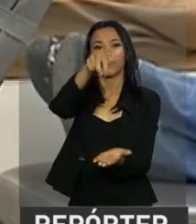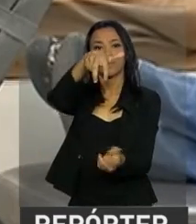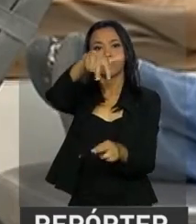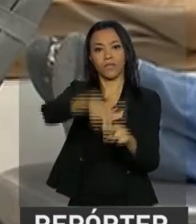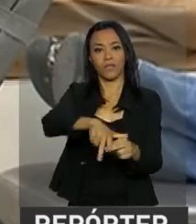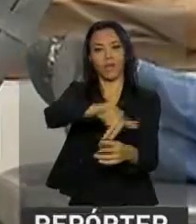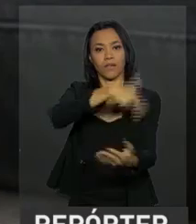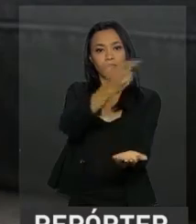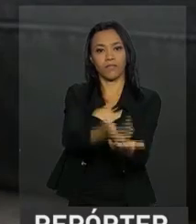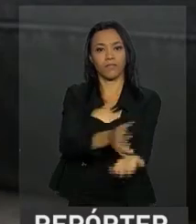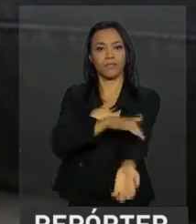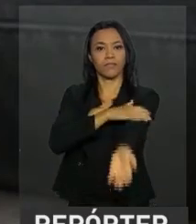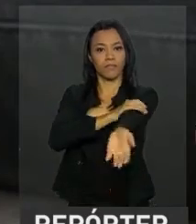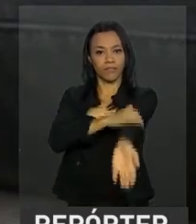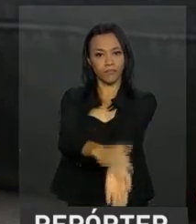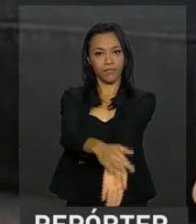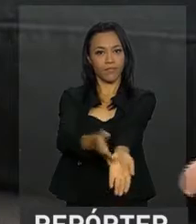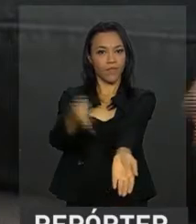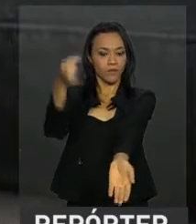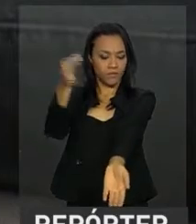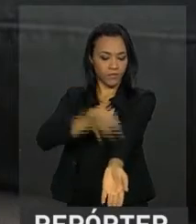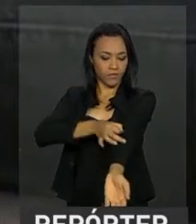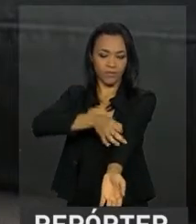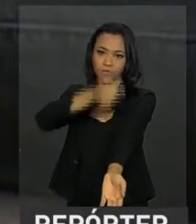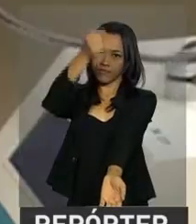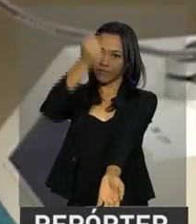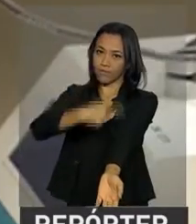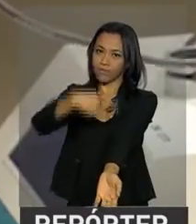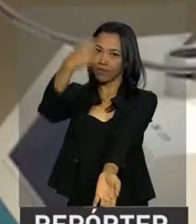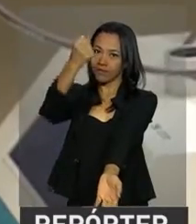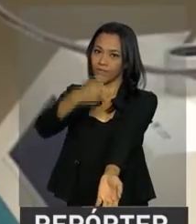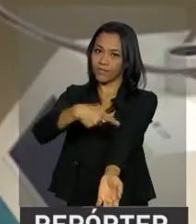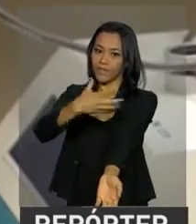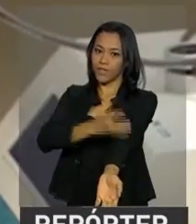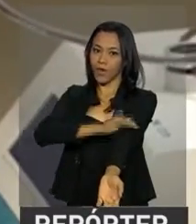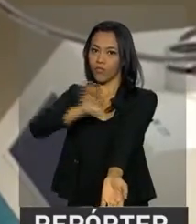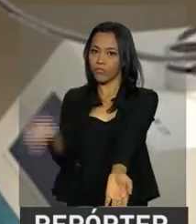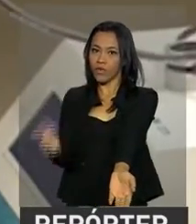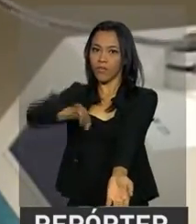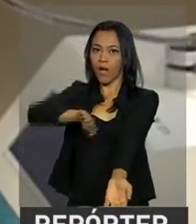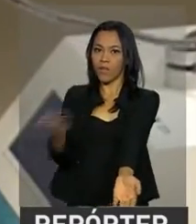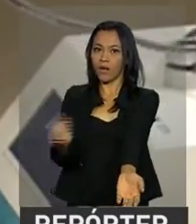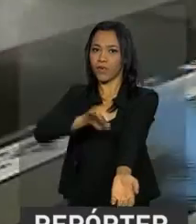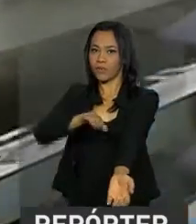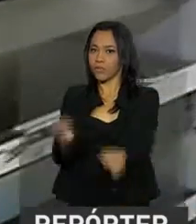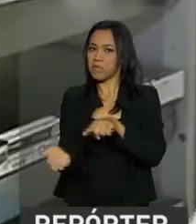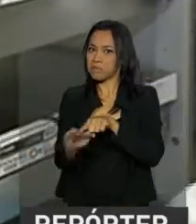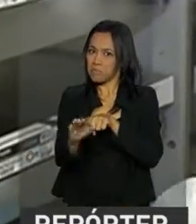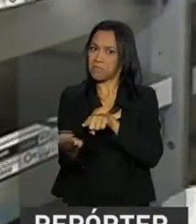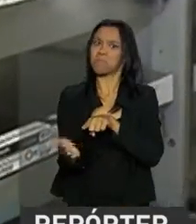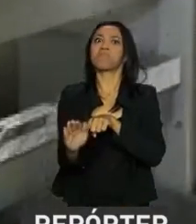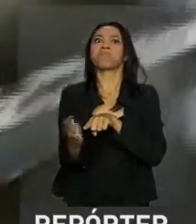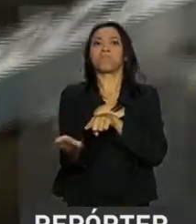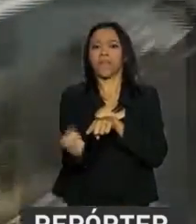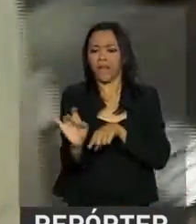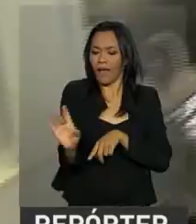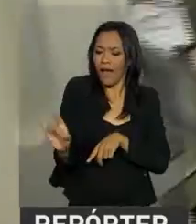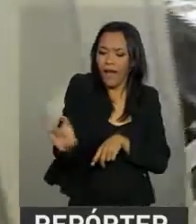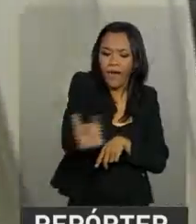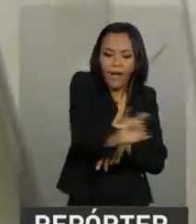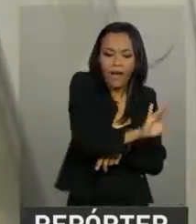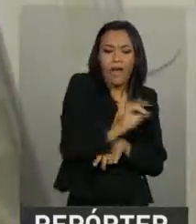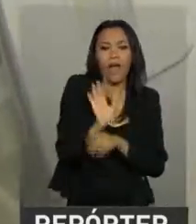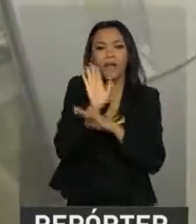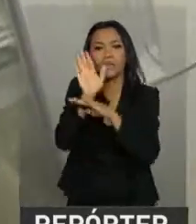e esticar o braço. Uma picadinha e aos poucos a bolsa enche de sangue. Cada uma ajuda a salvar